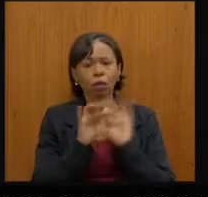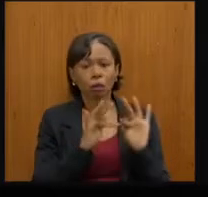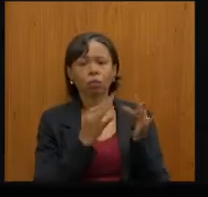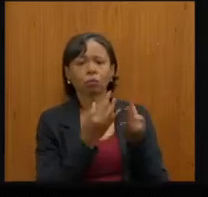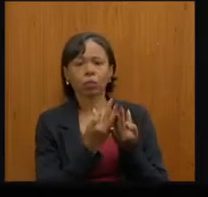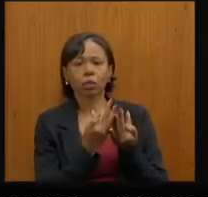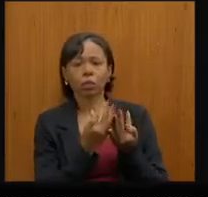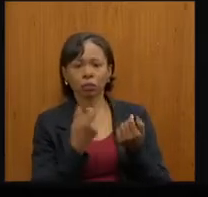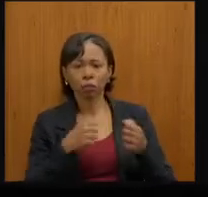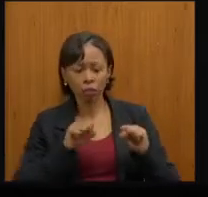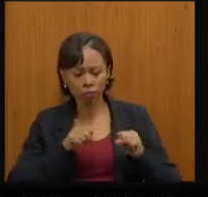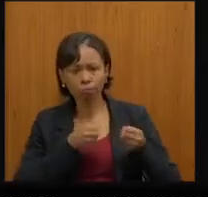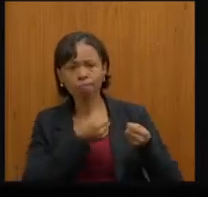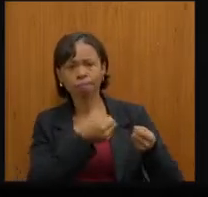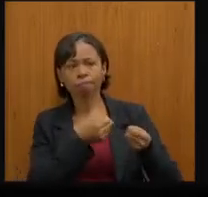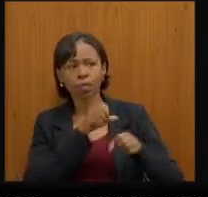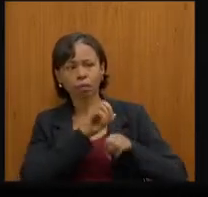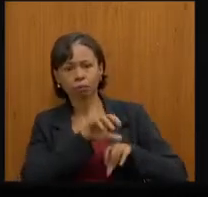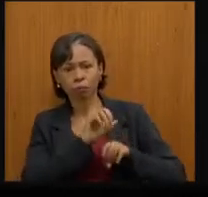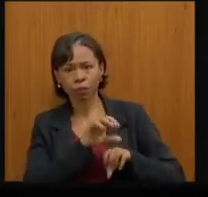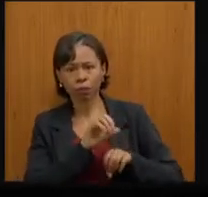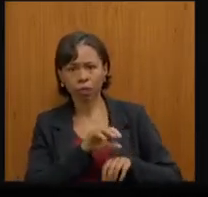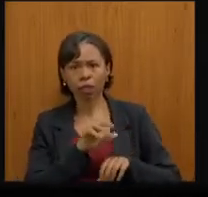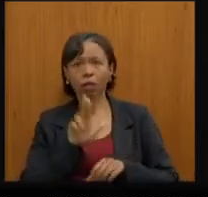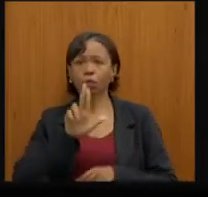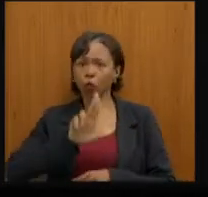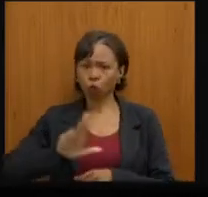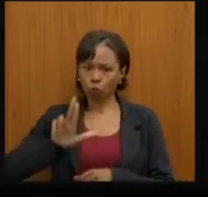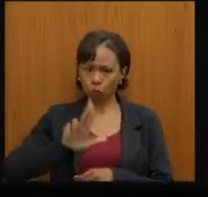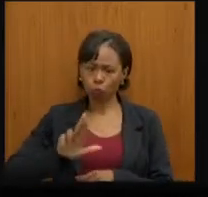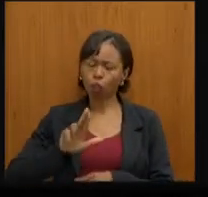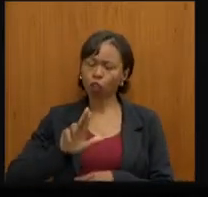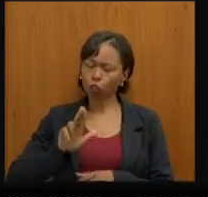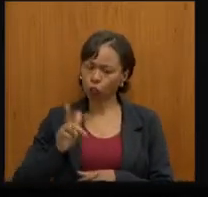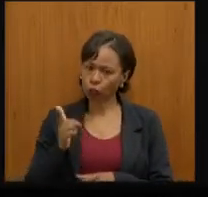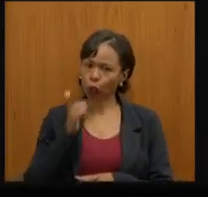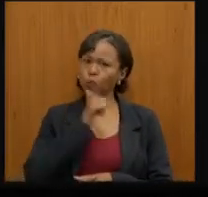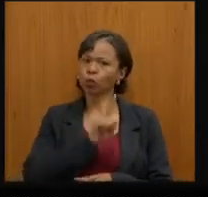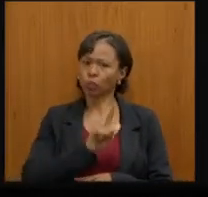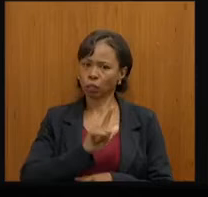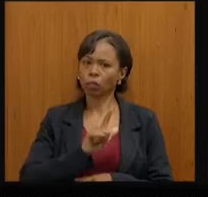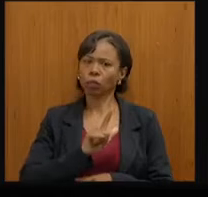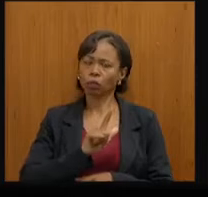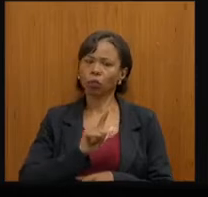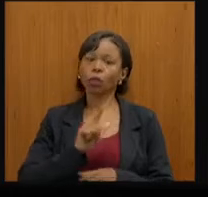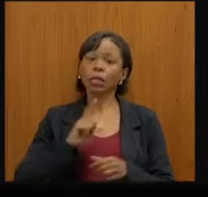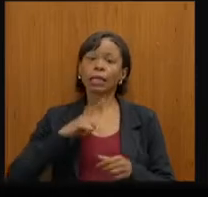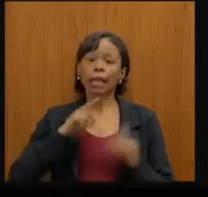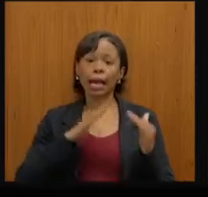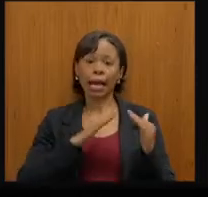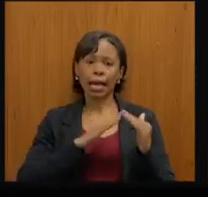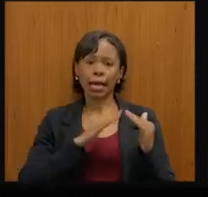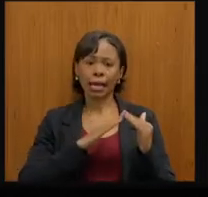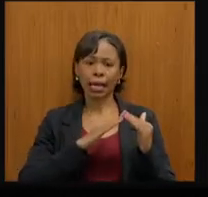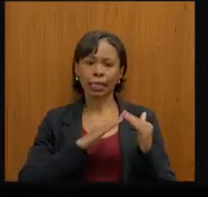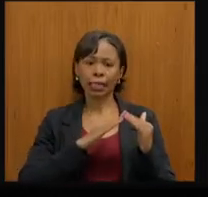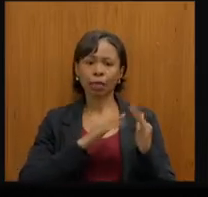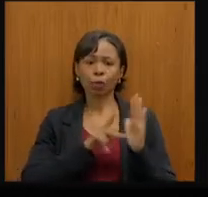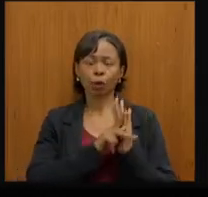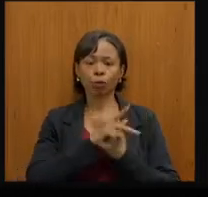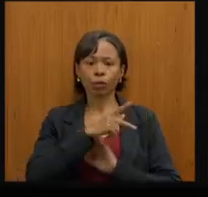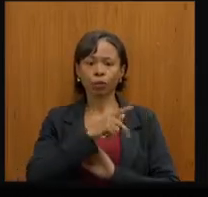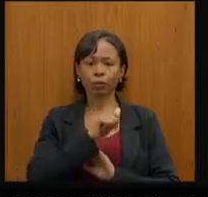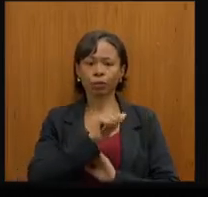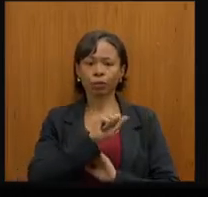dentro de Uberlândia a gente tem conseguido fazer diferença nós temos a casa do passagem nós temos a